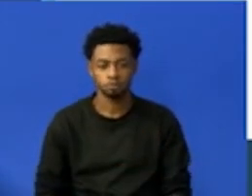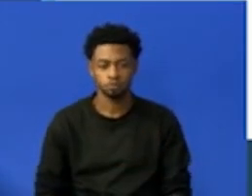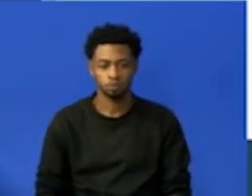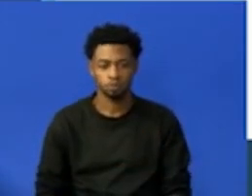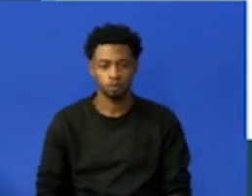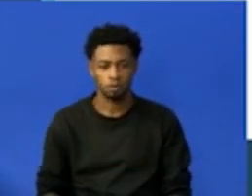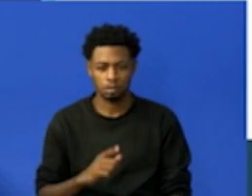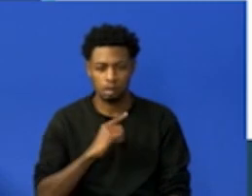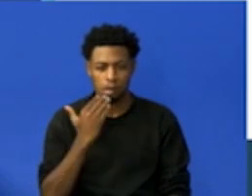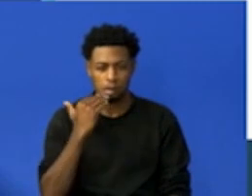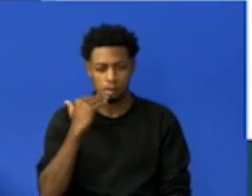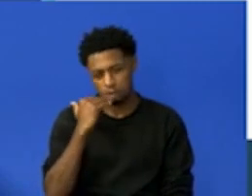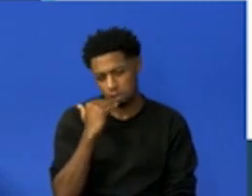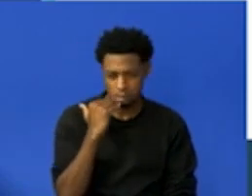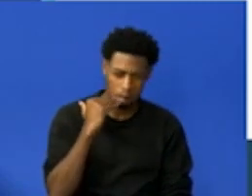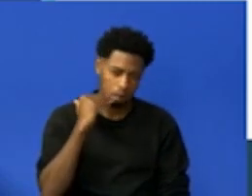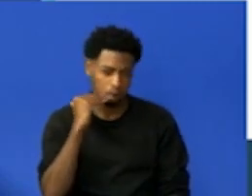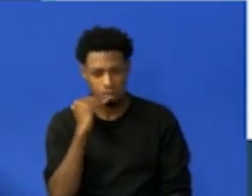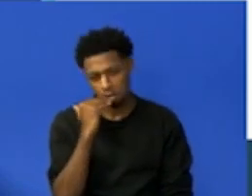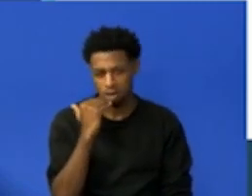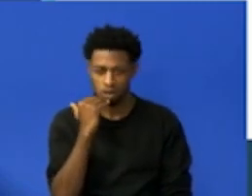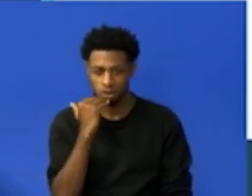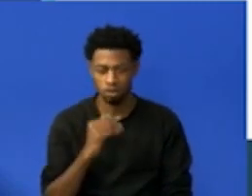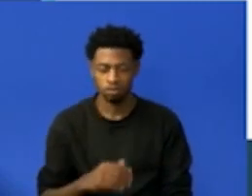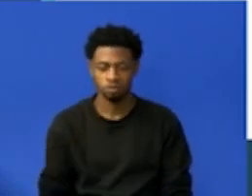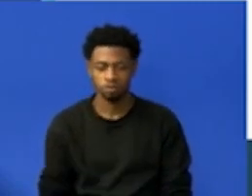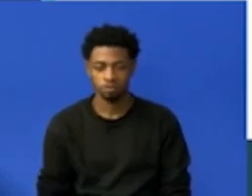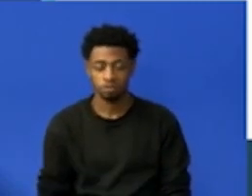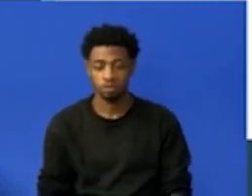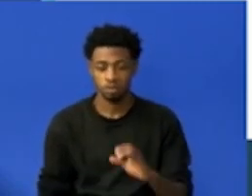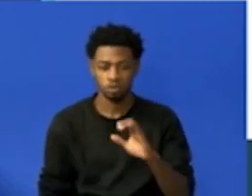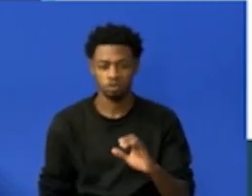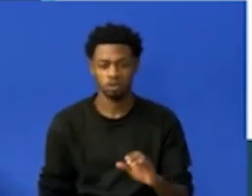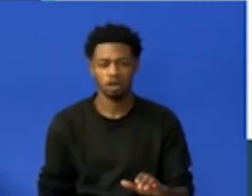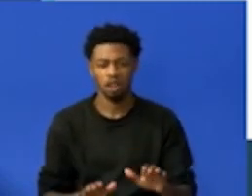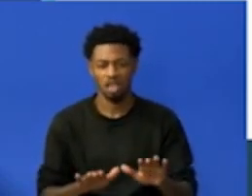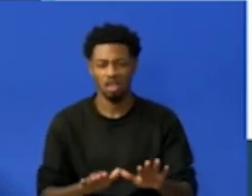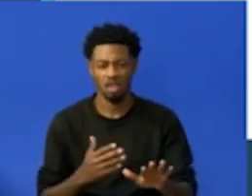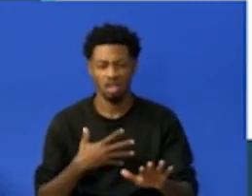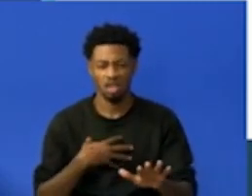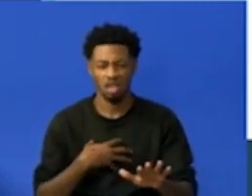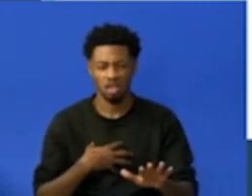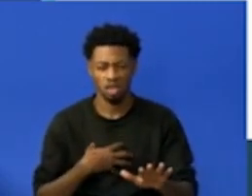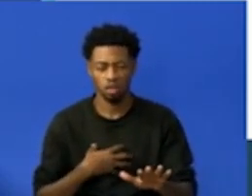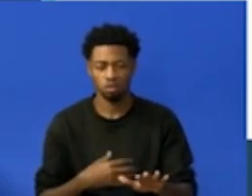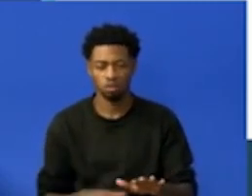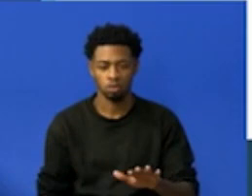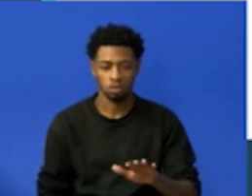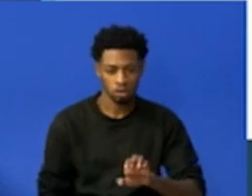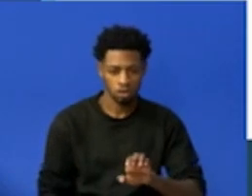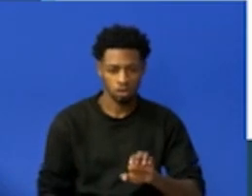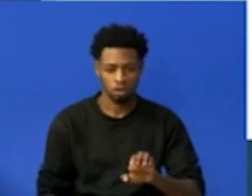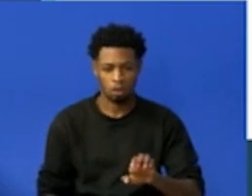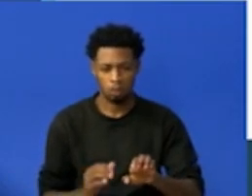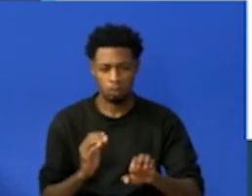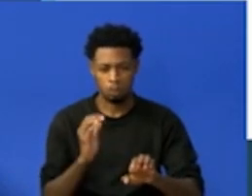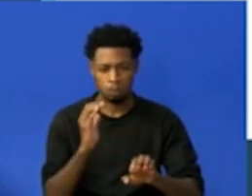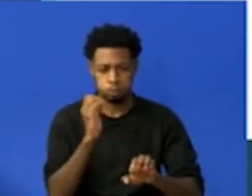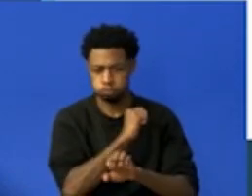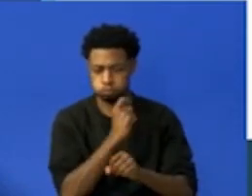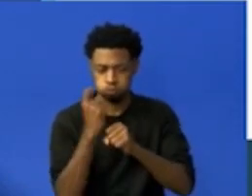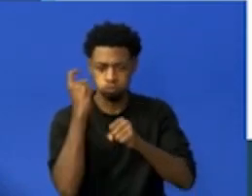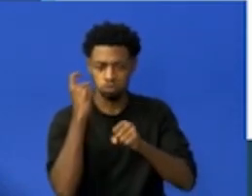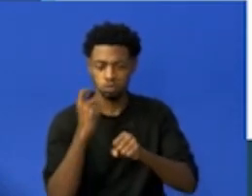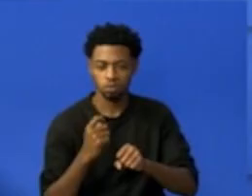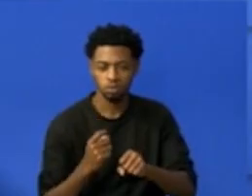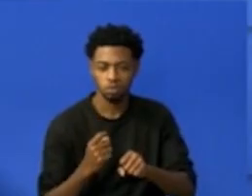impreciso. Alternativa D, lento e relaxado. Alternativa E, rígido e rápido. Lembrando da nossa aula